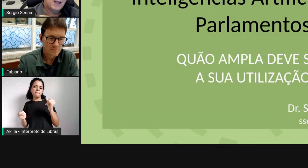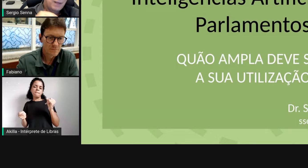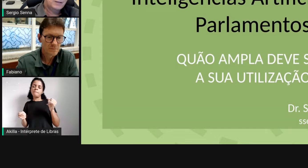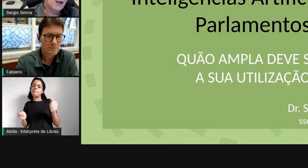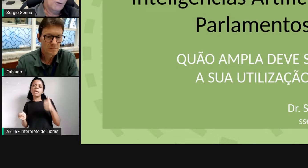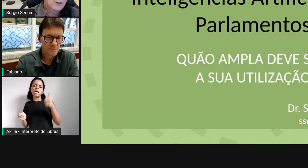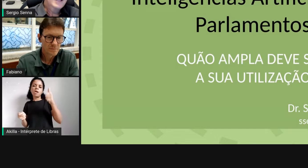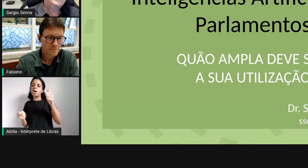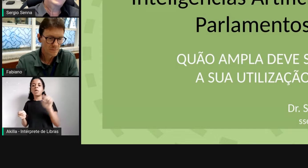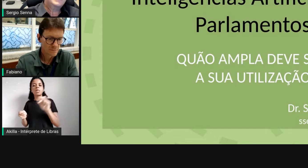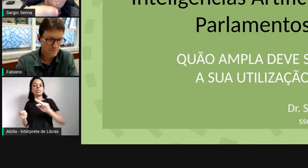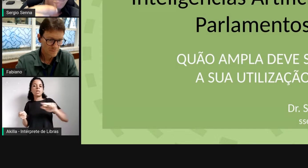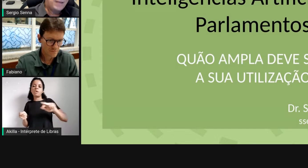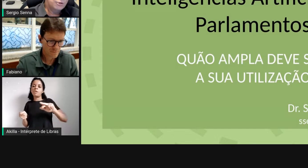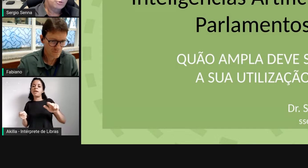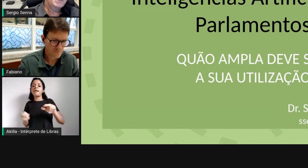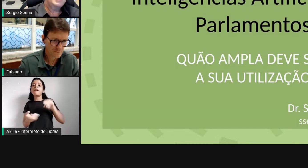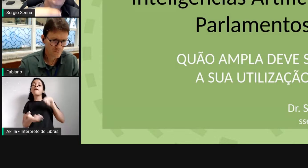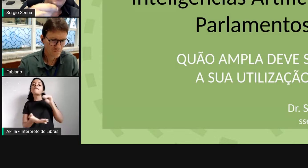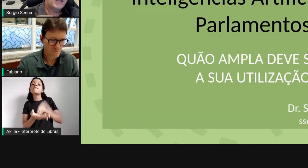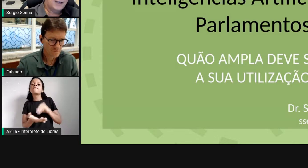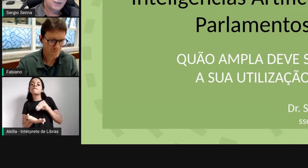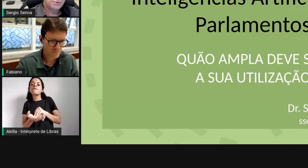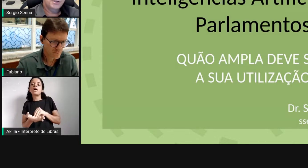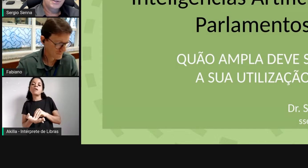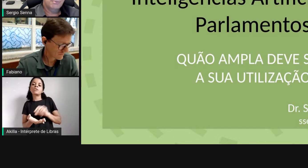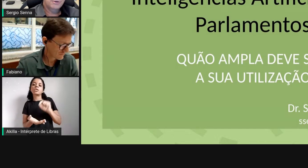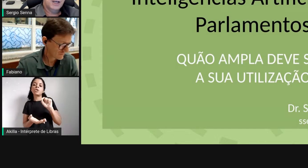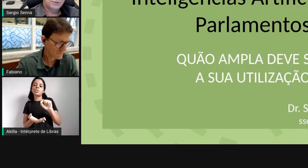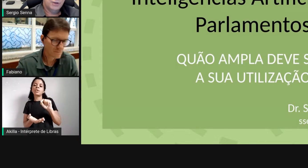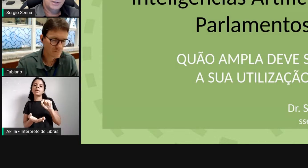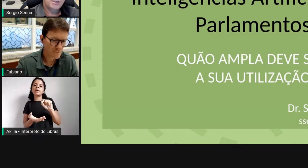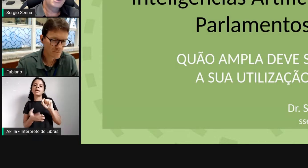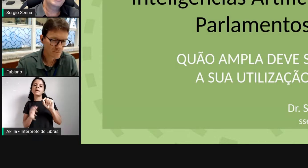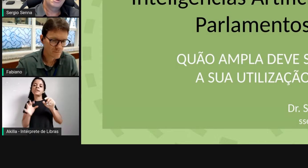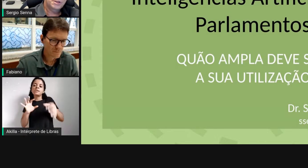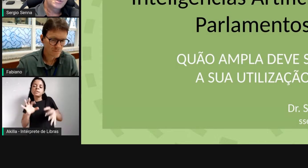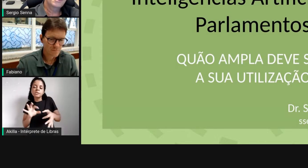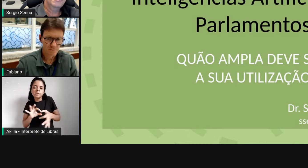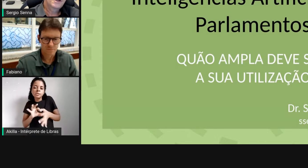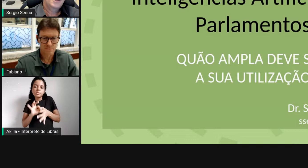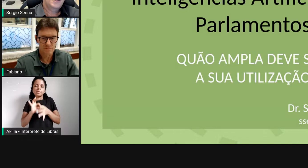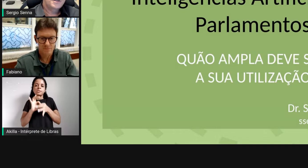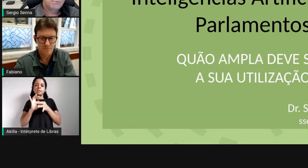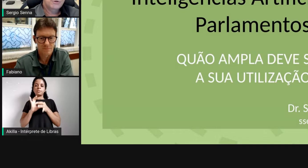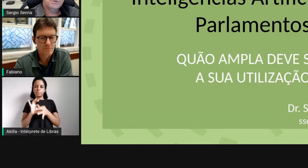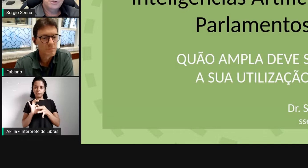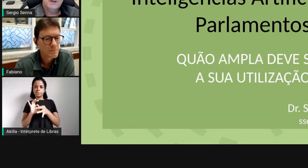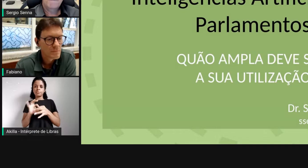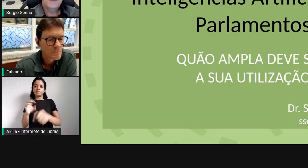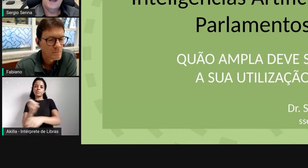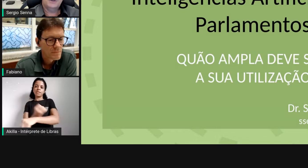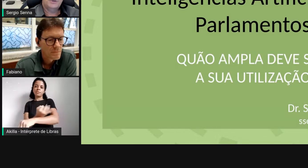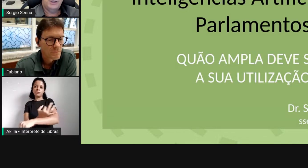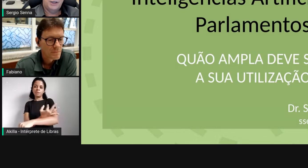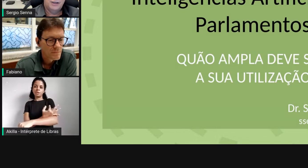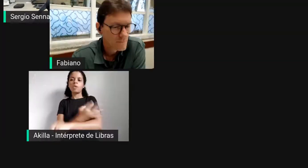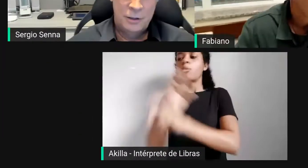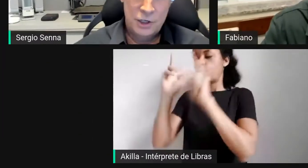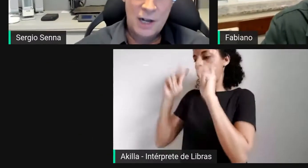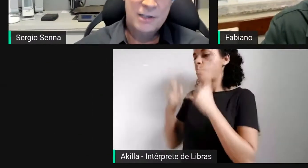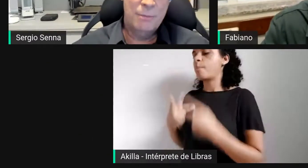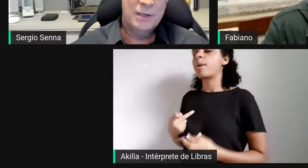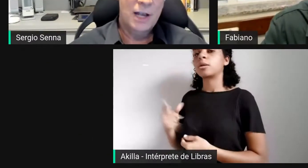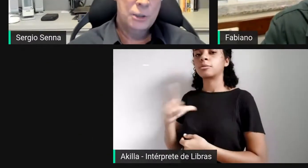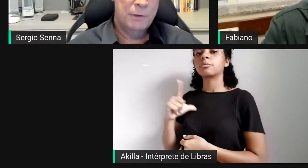fundamental que dá peso e altera as nossas decisões, que são as emoções. Então, queria